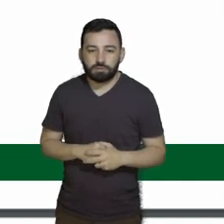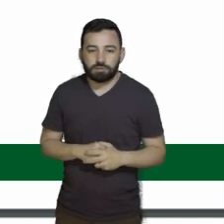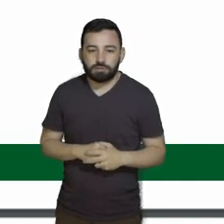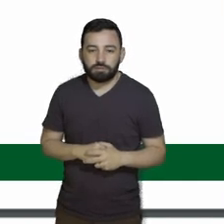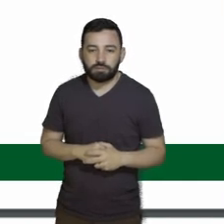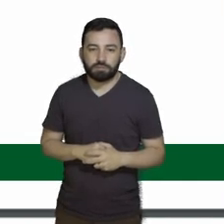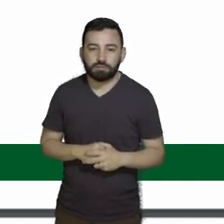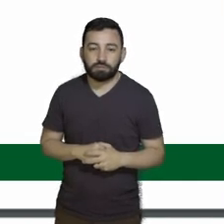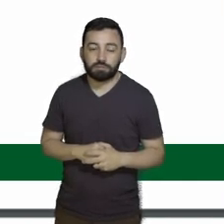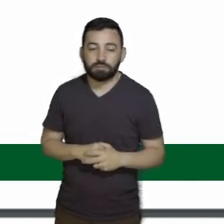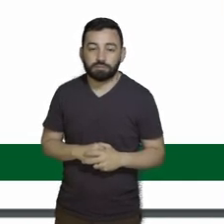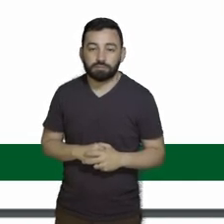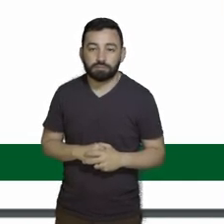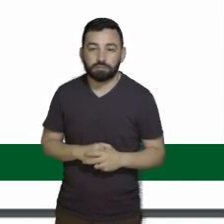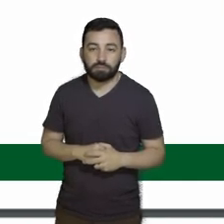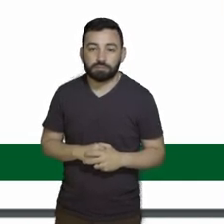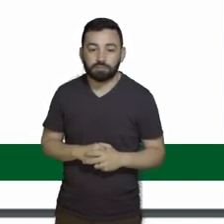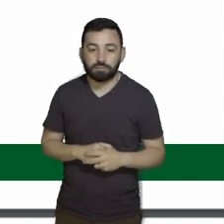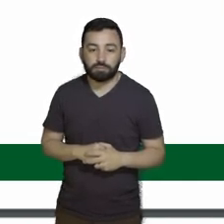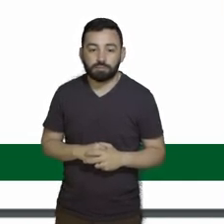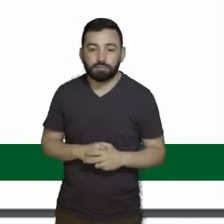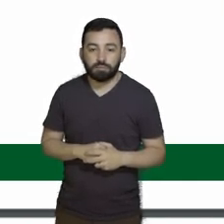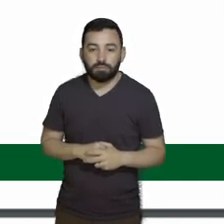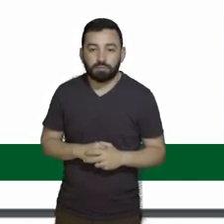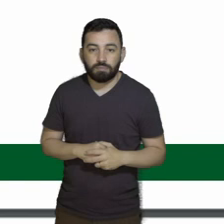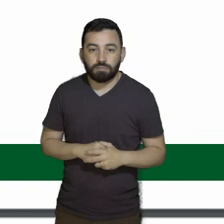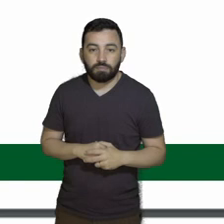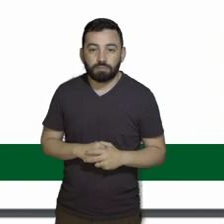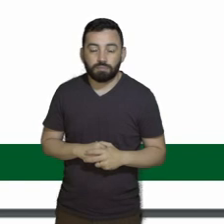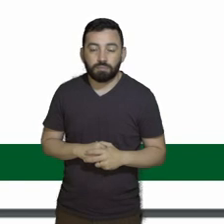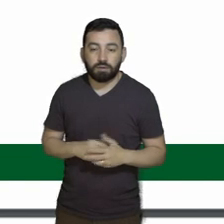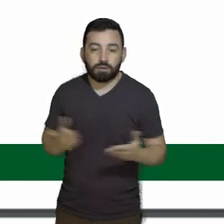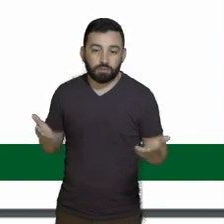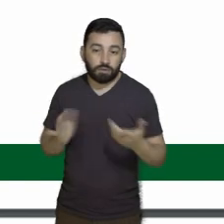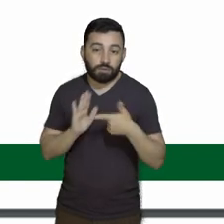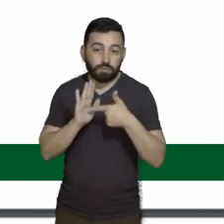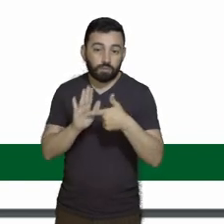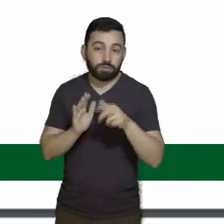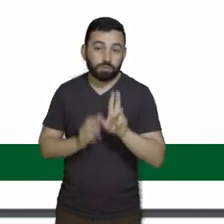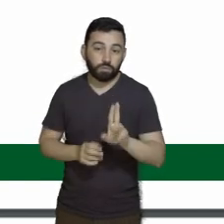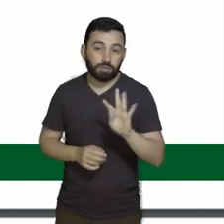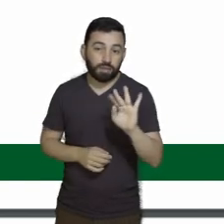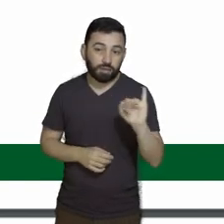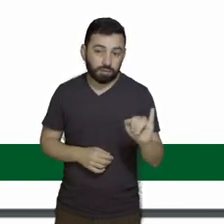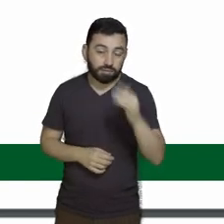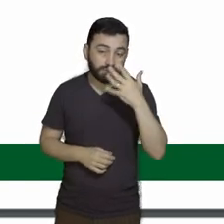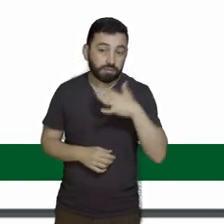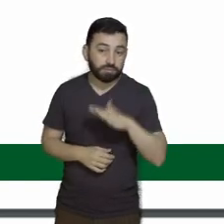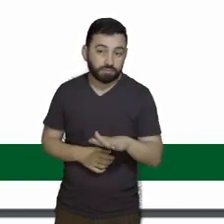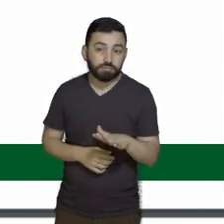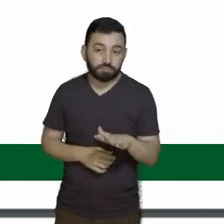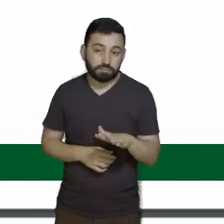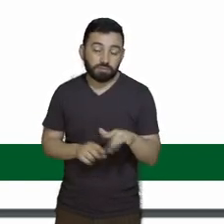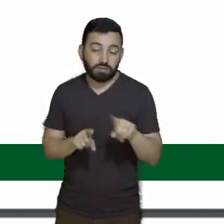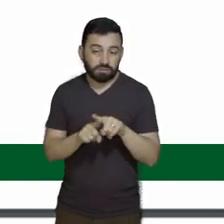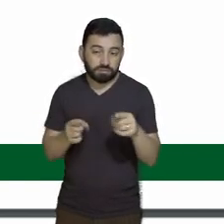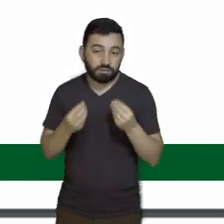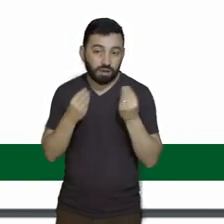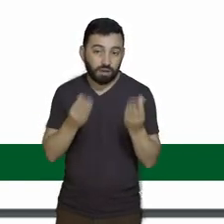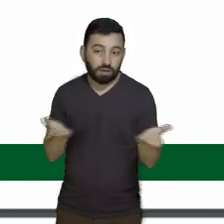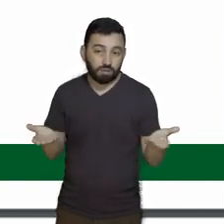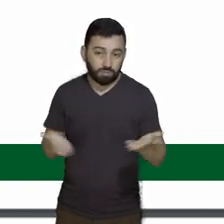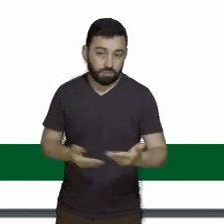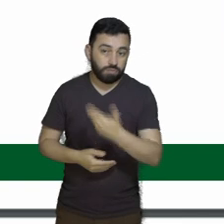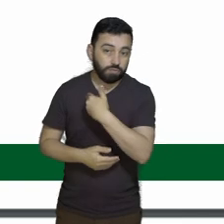Aqui nós estamos mostrando a UTI pediátrica recém entregue ao governador